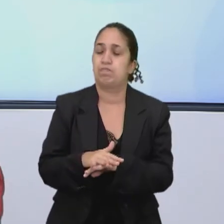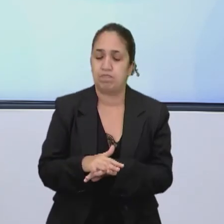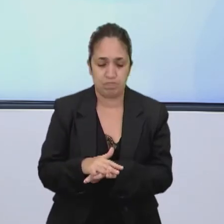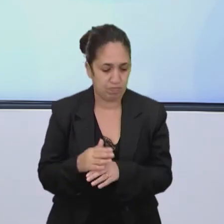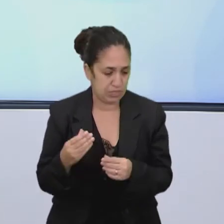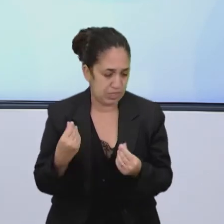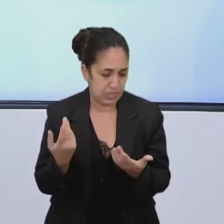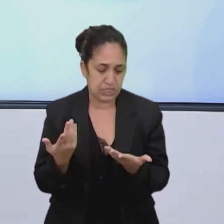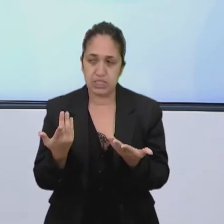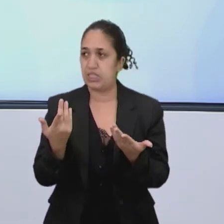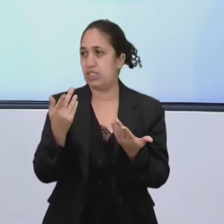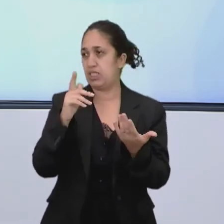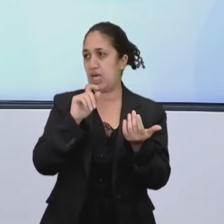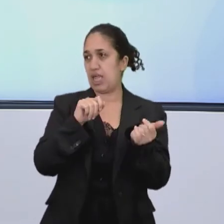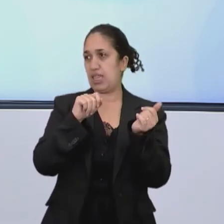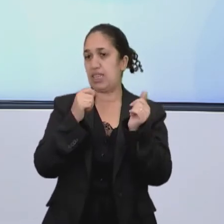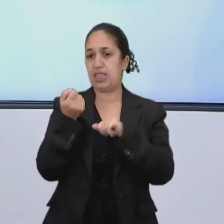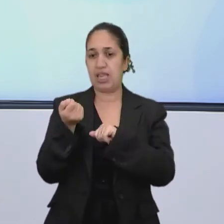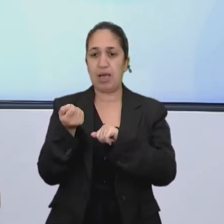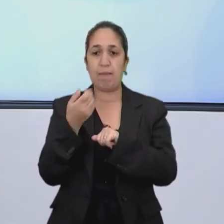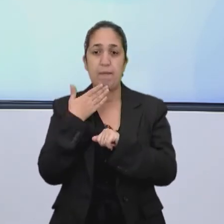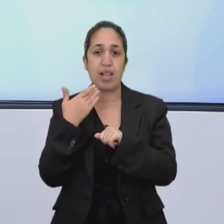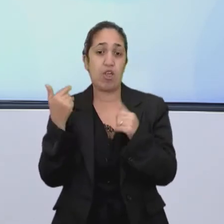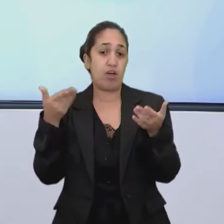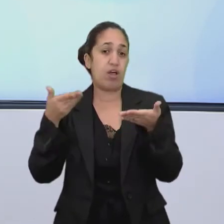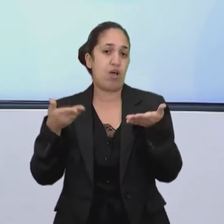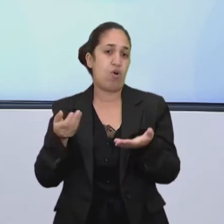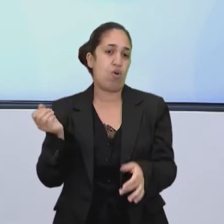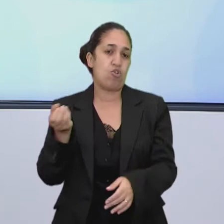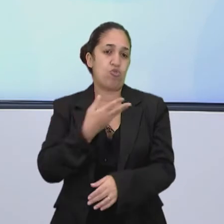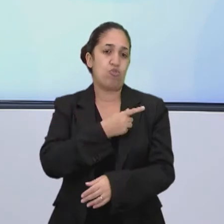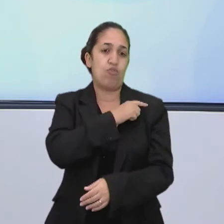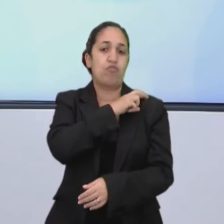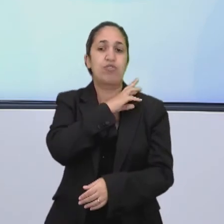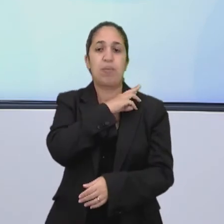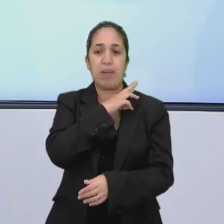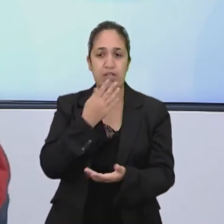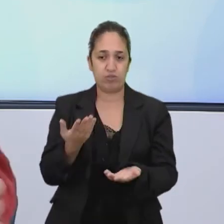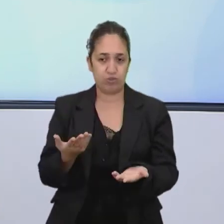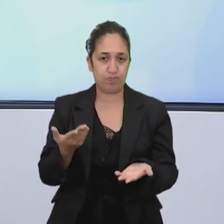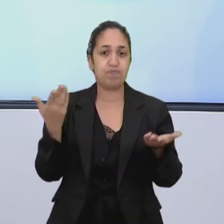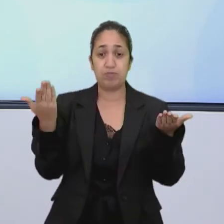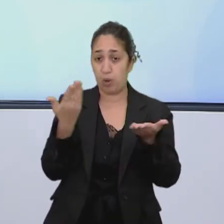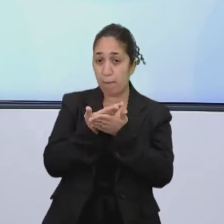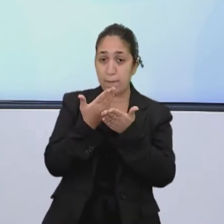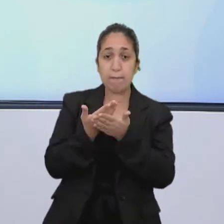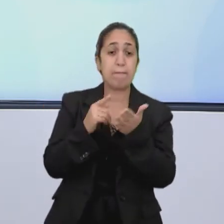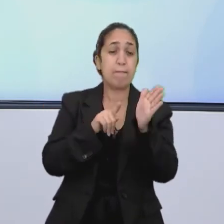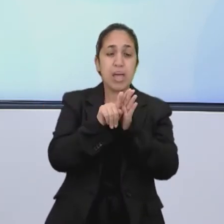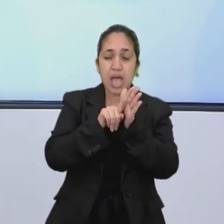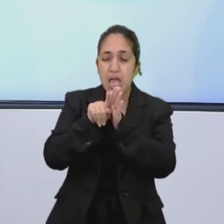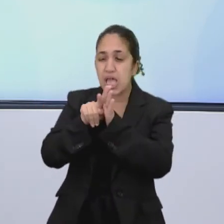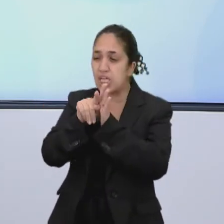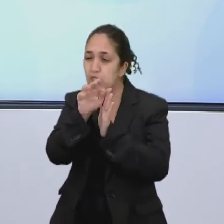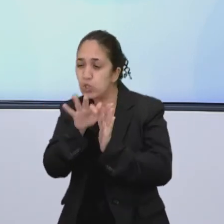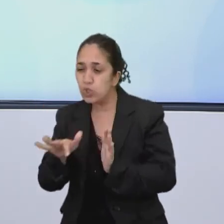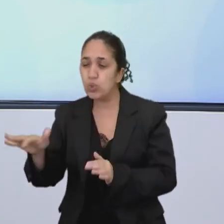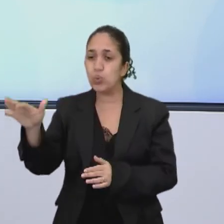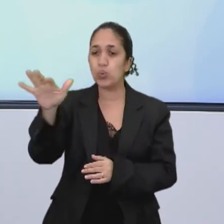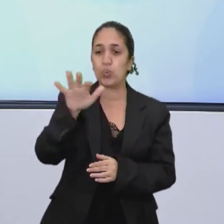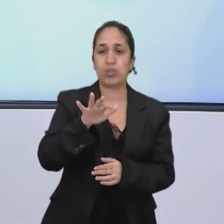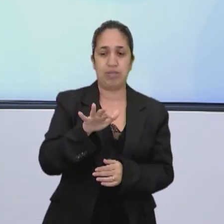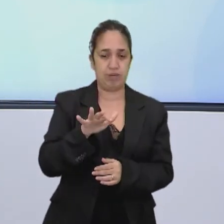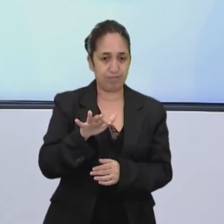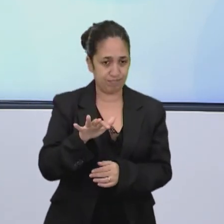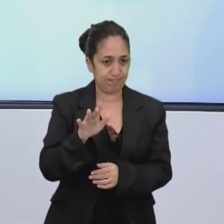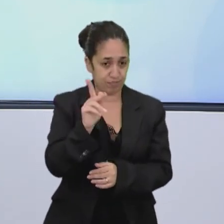se adaptaram melhor ao novo ensino médio. Por exemplo, vou fazer uma pesquisa, tá, com toda a rede, né?